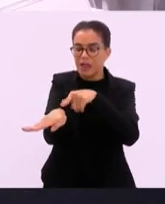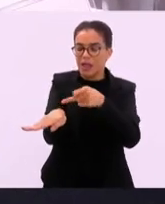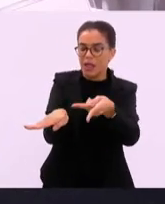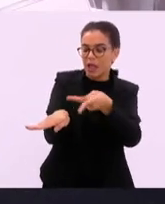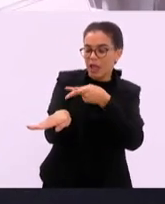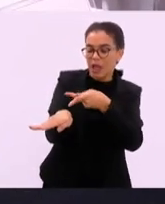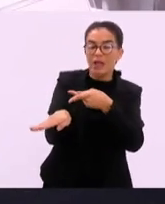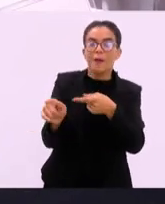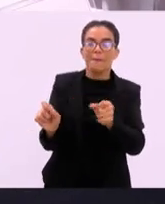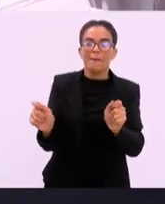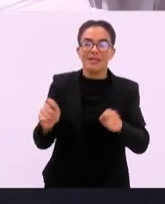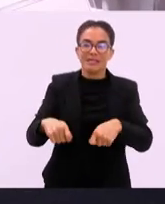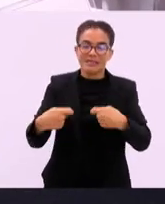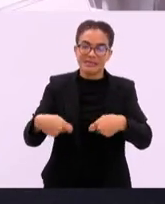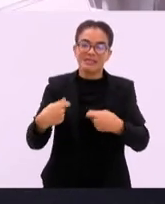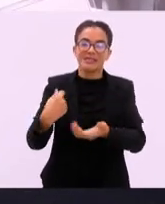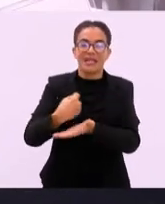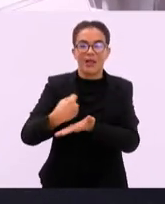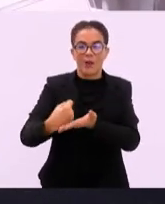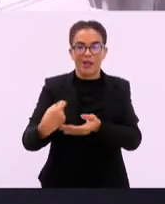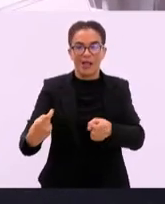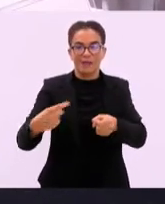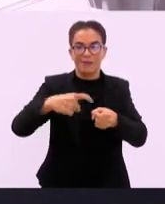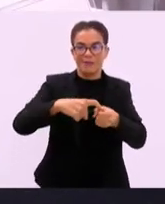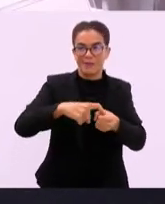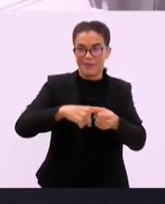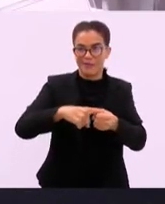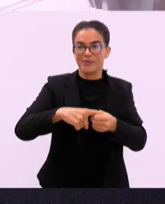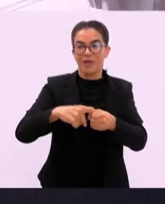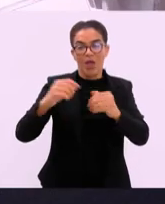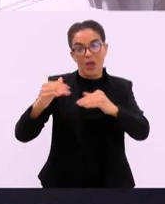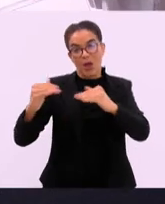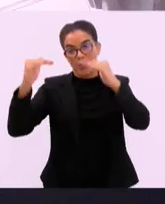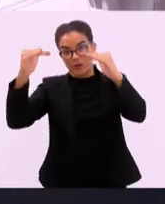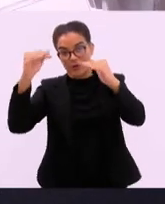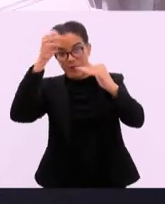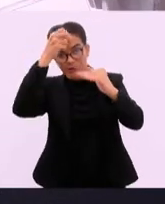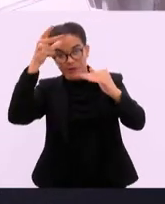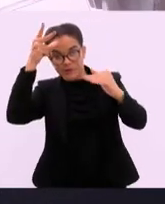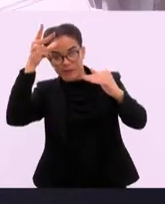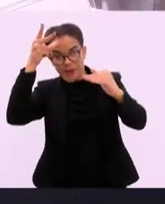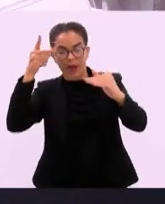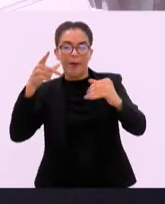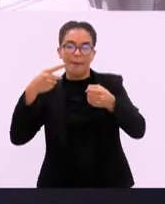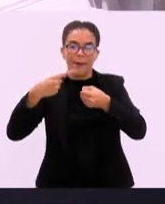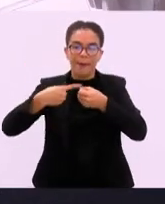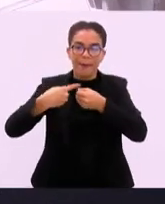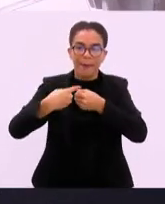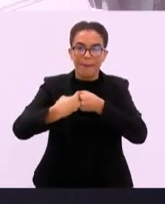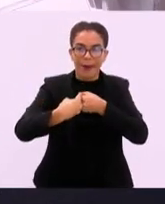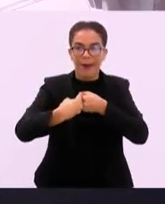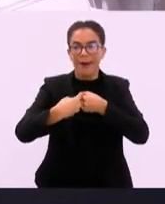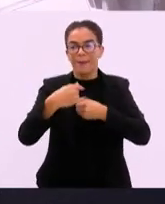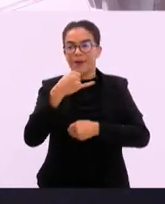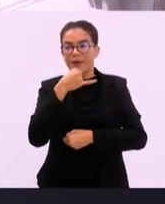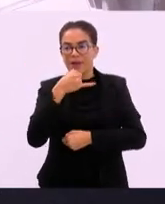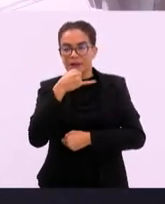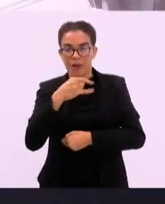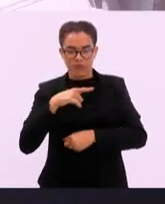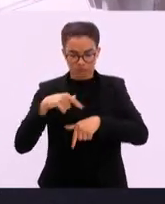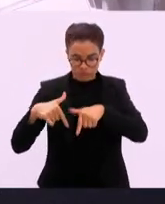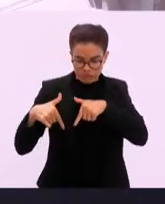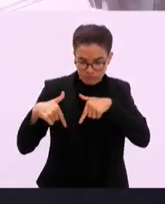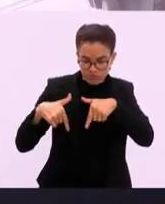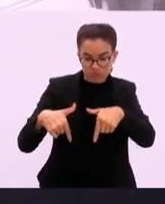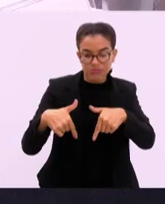estar conveniado, e vice-versa. As autoridades municipais, quando queiram... que tenham que agir em